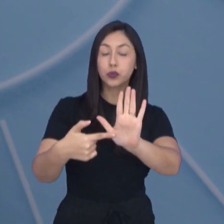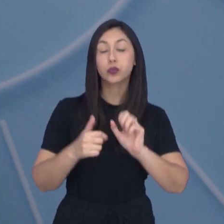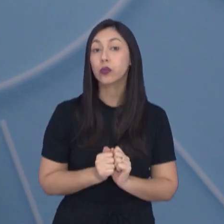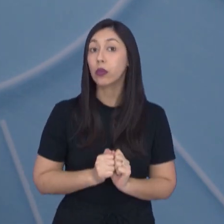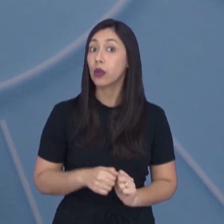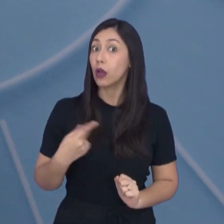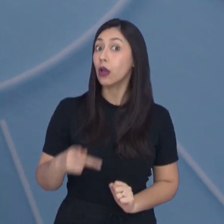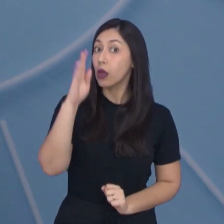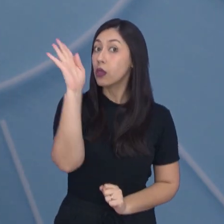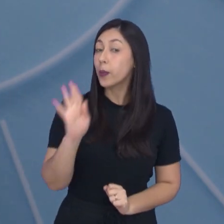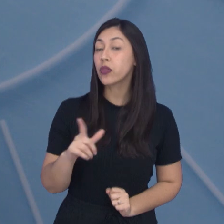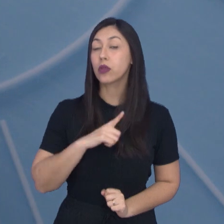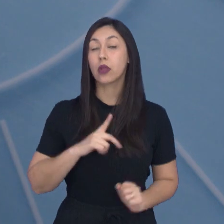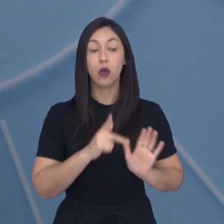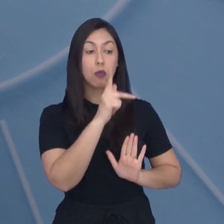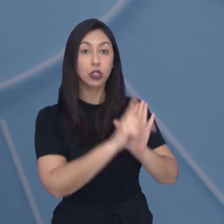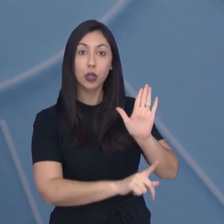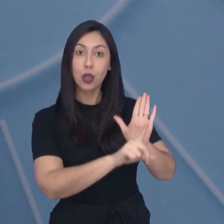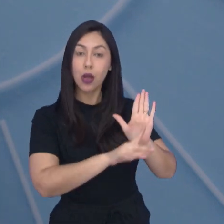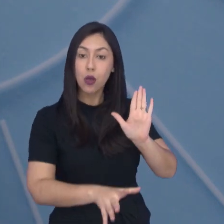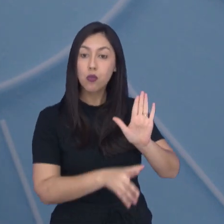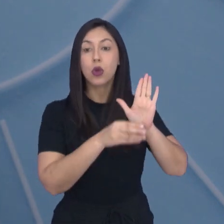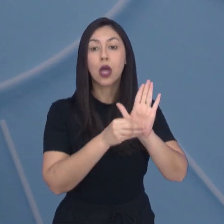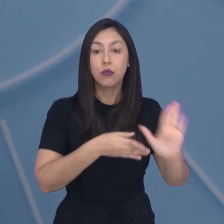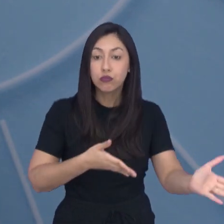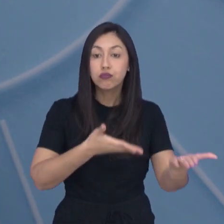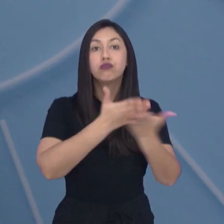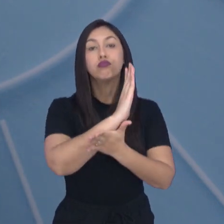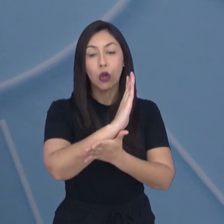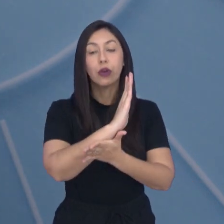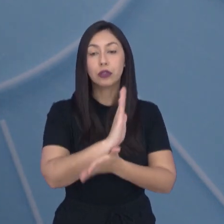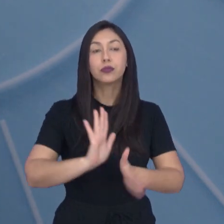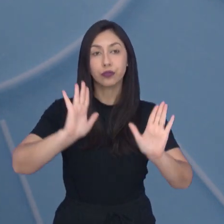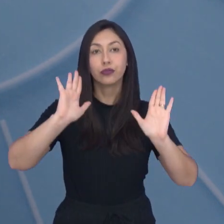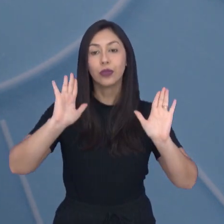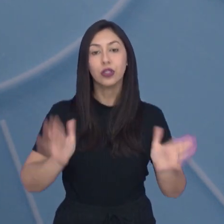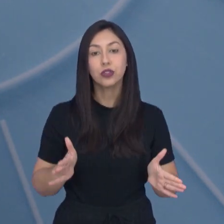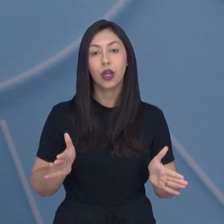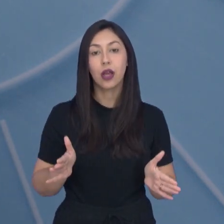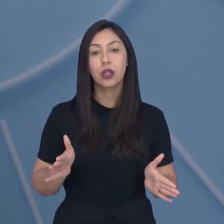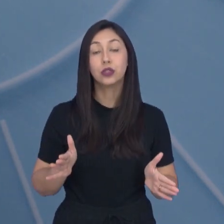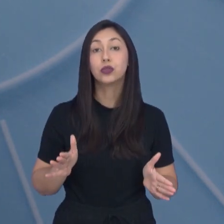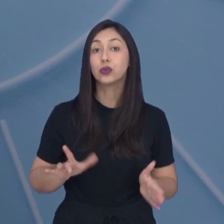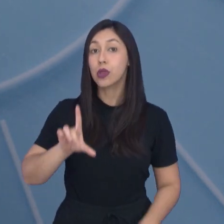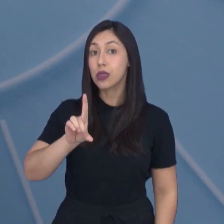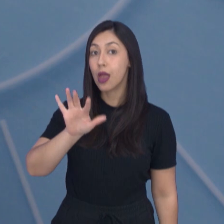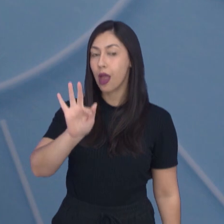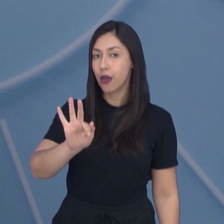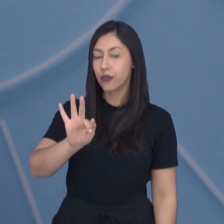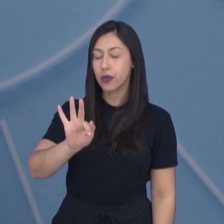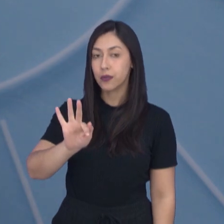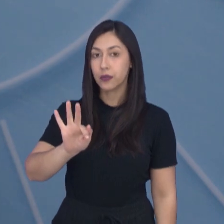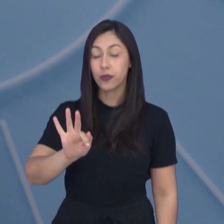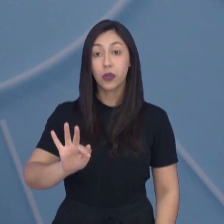Brasil nós temos um projeto de lei complementar que foi aprovado na Câmara Legislativa do Distrito Federal e propõe